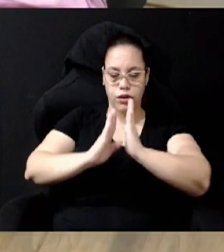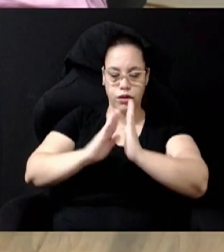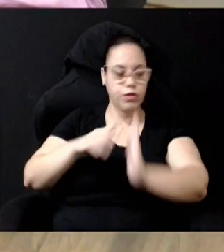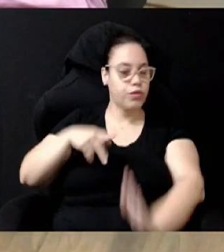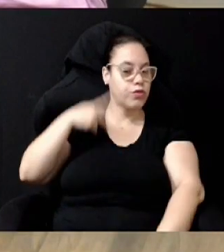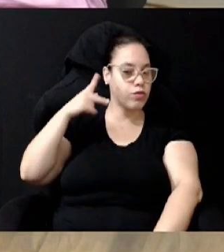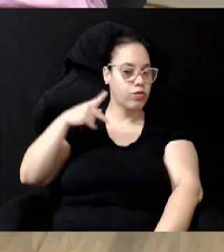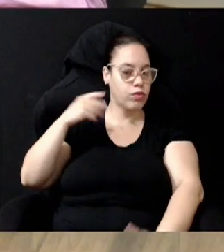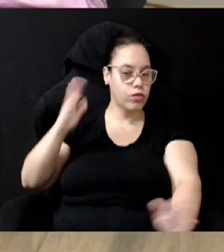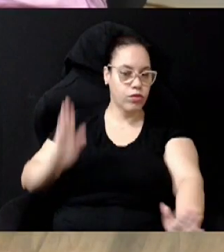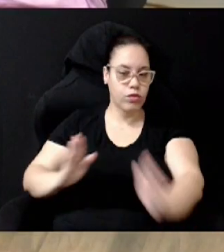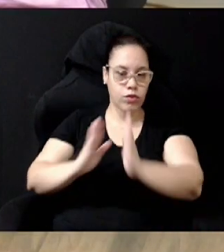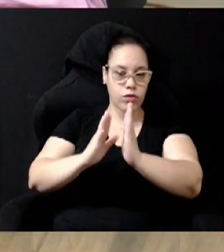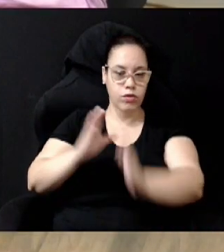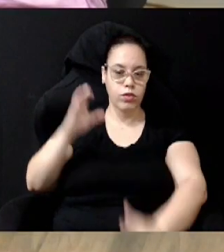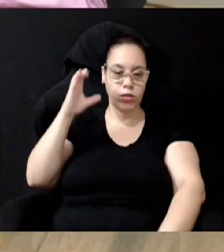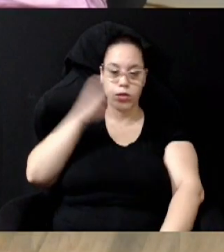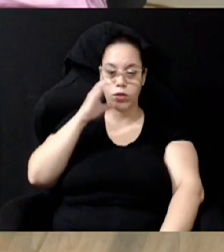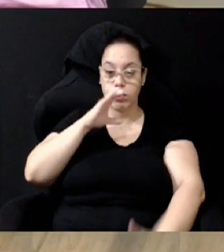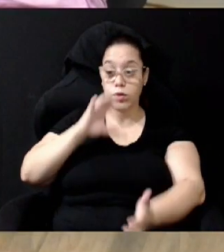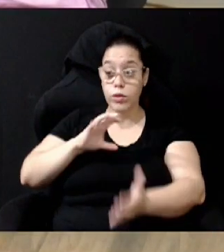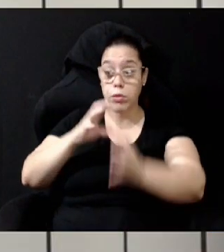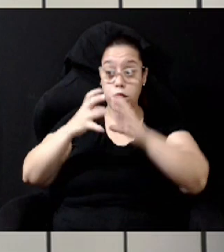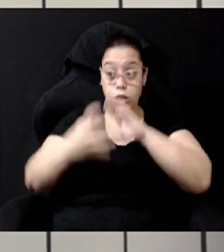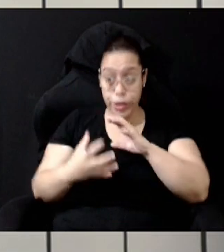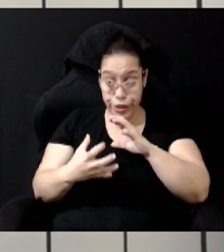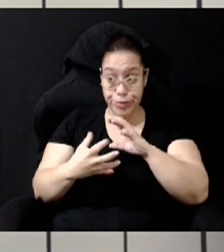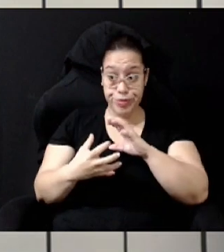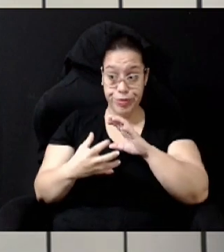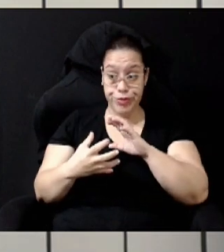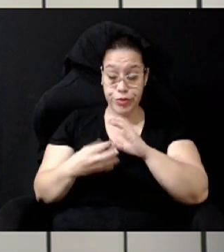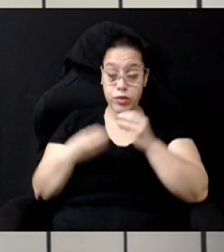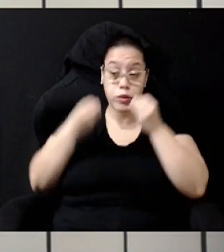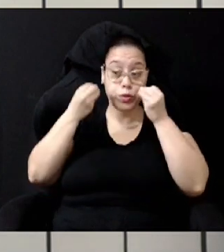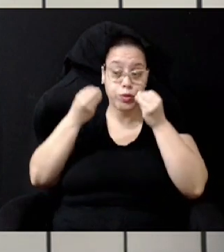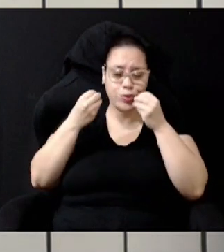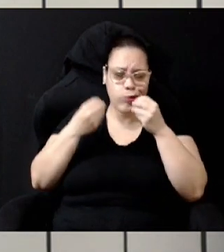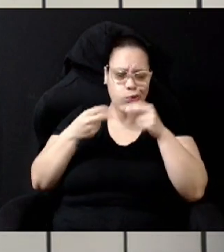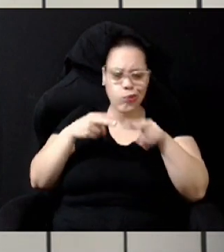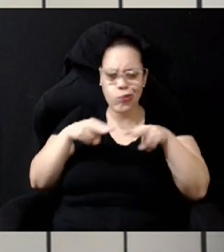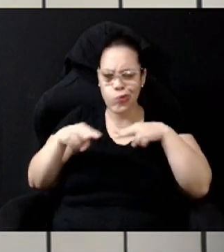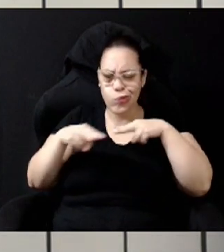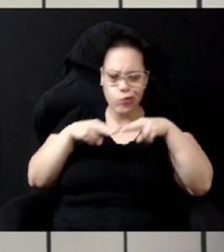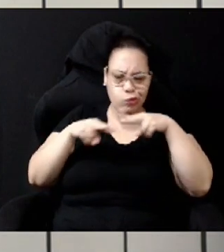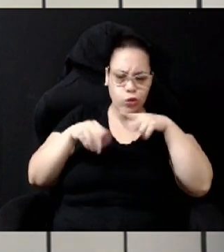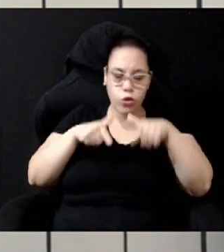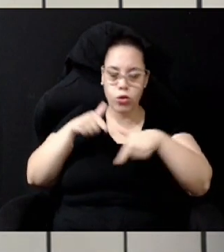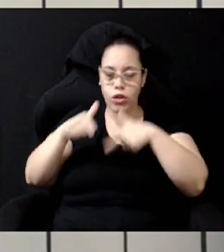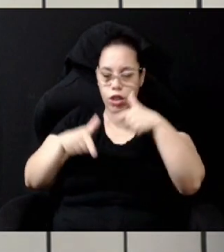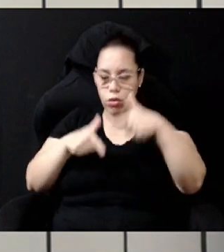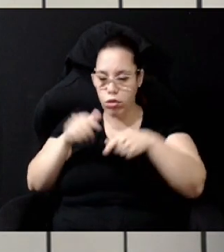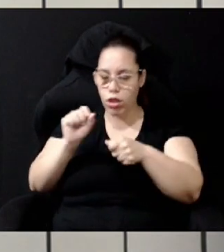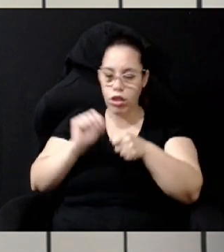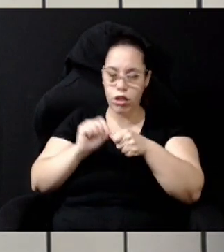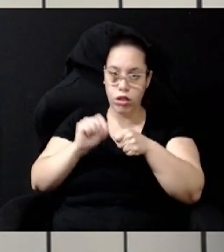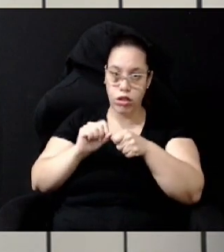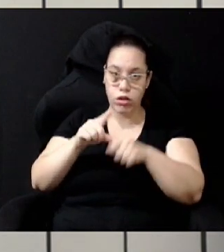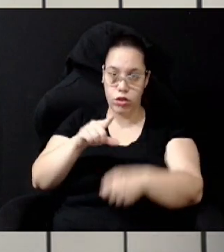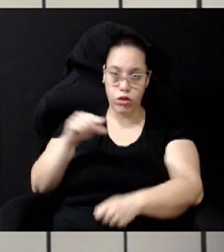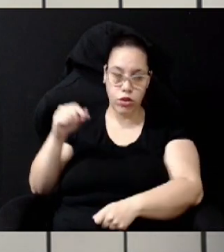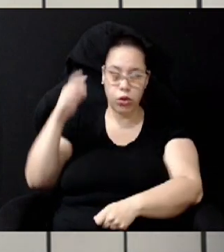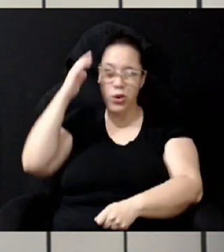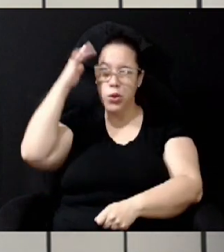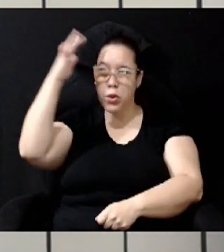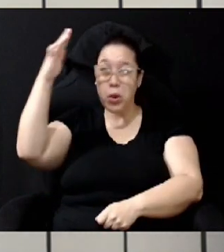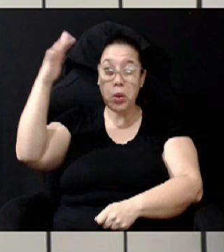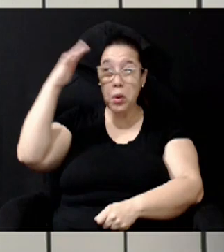aos Efeitos da Emergência Climática. Como que analisa o trabalho realizado? Saiu com alguma ideia para conseguir colocar